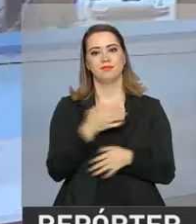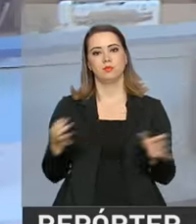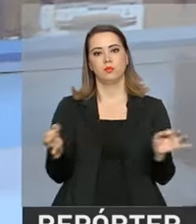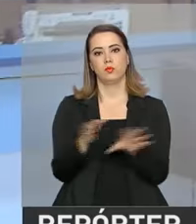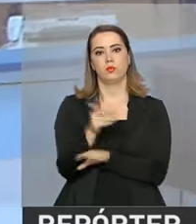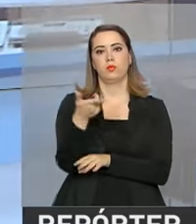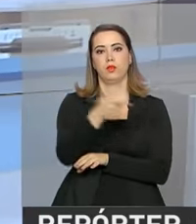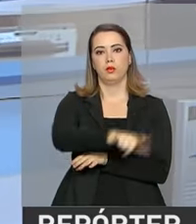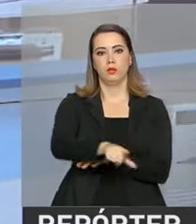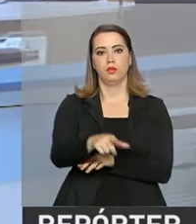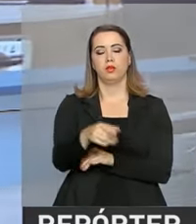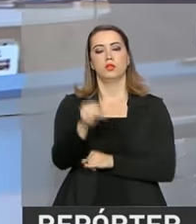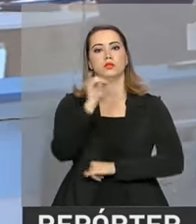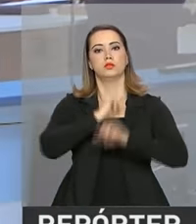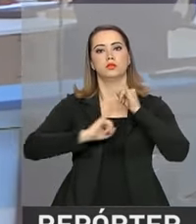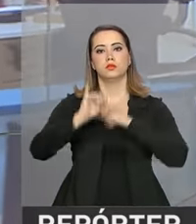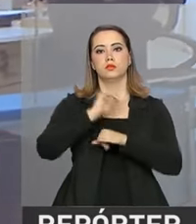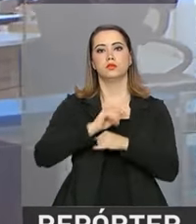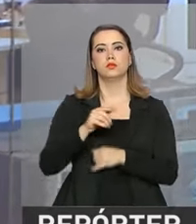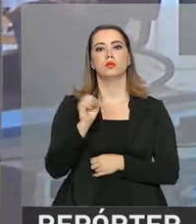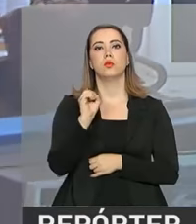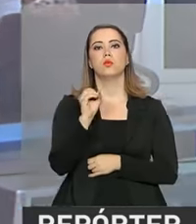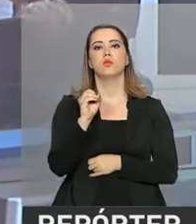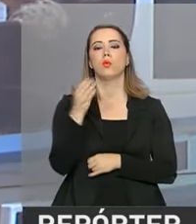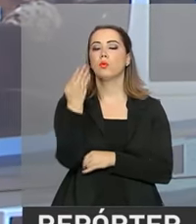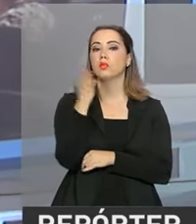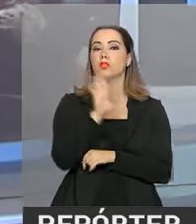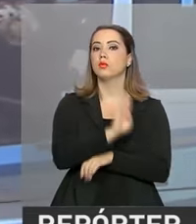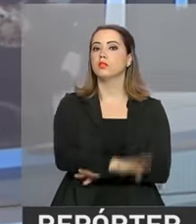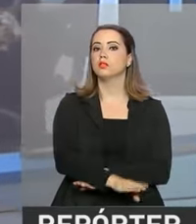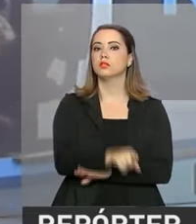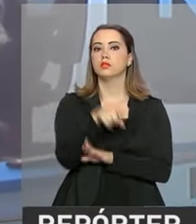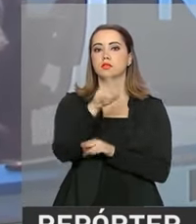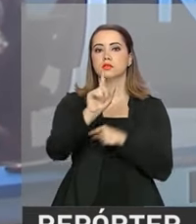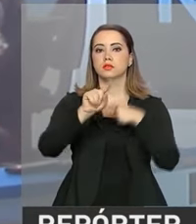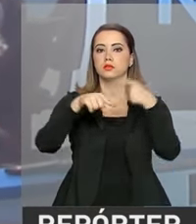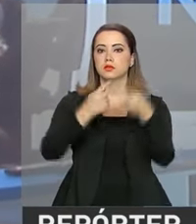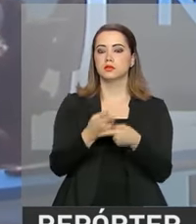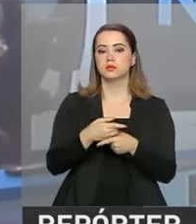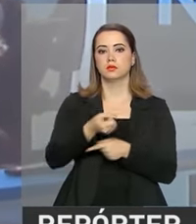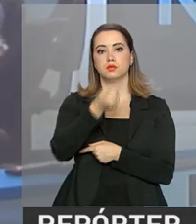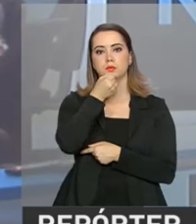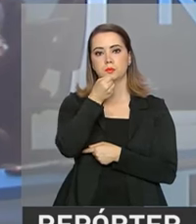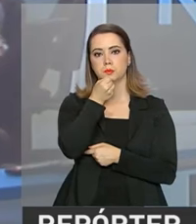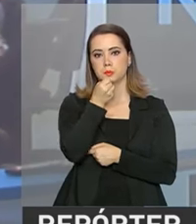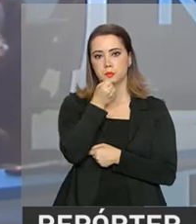aqui, voltamos a qualquer momento com outras informações ou às 16h na próxima